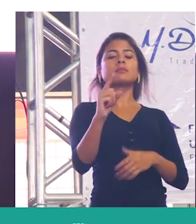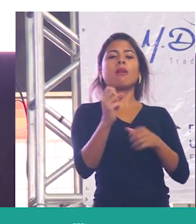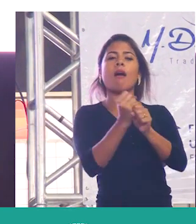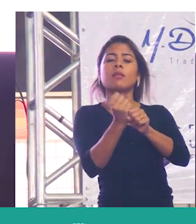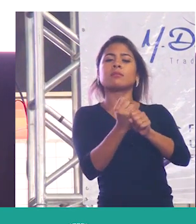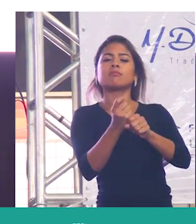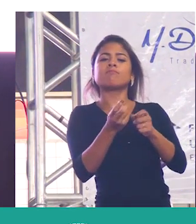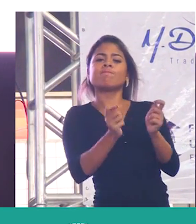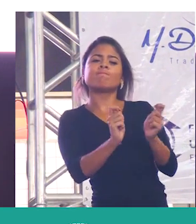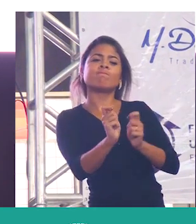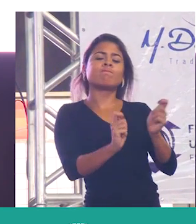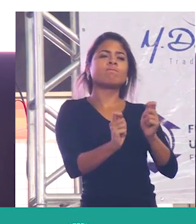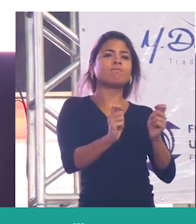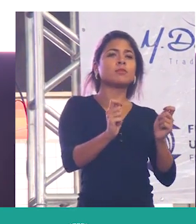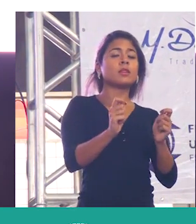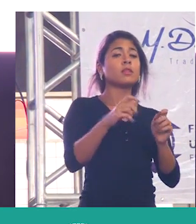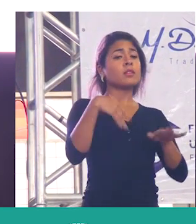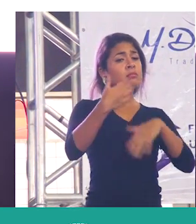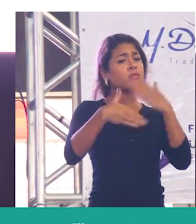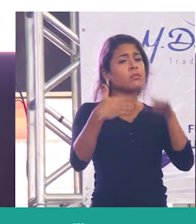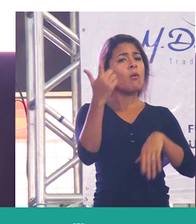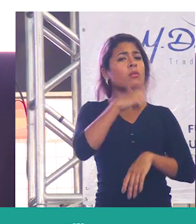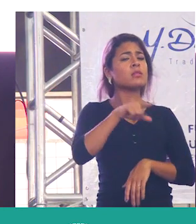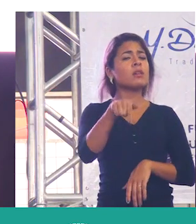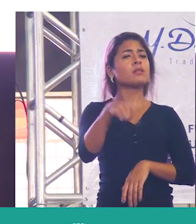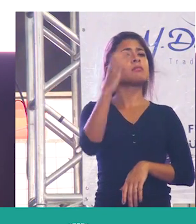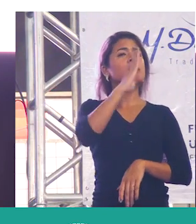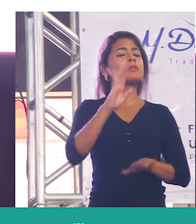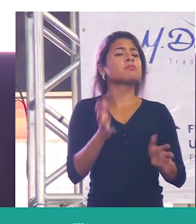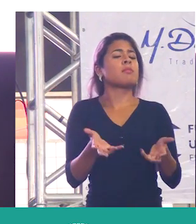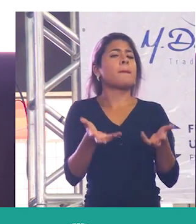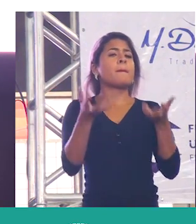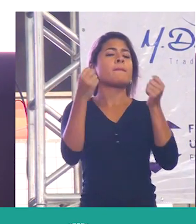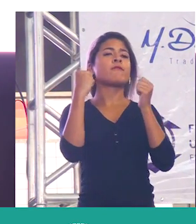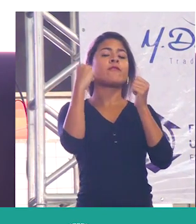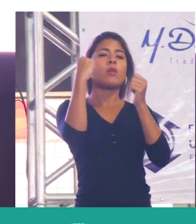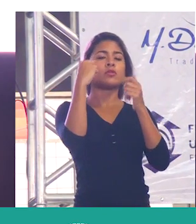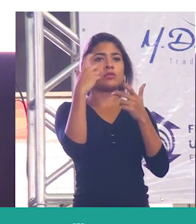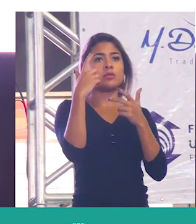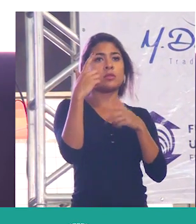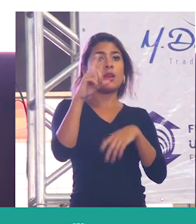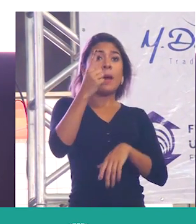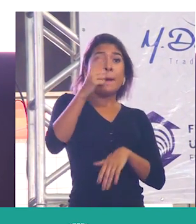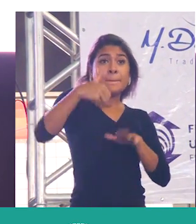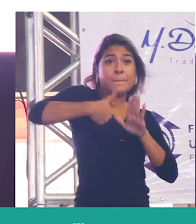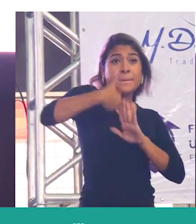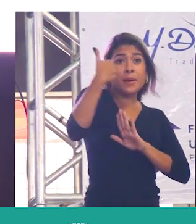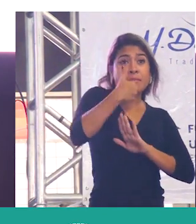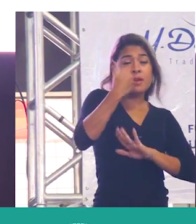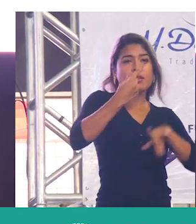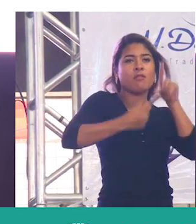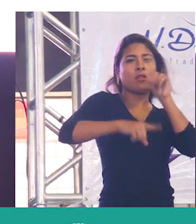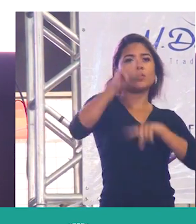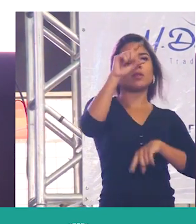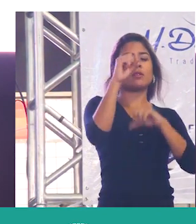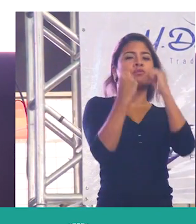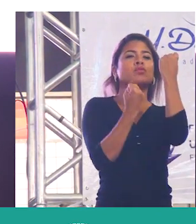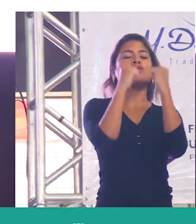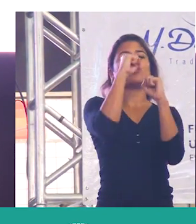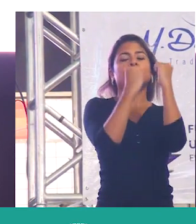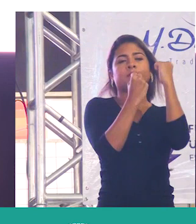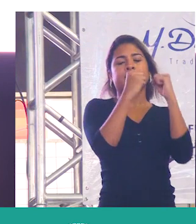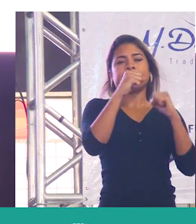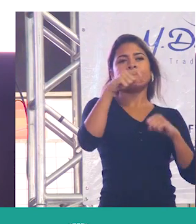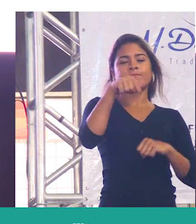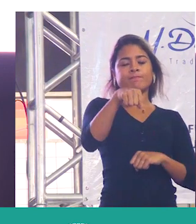nossa segunda revolução industrial, porque a primeira foi com Vargas. JK, pessoal, portanto, tinha o seu